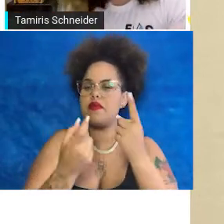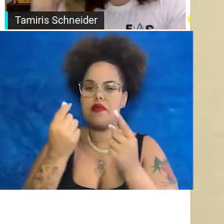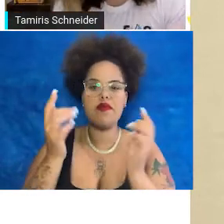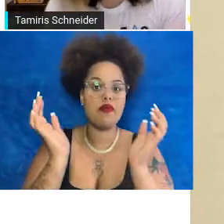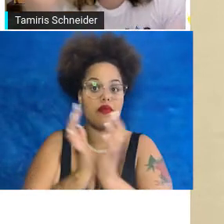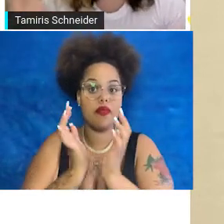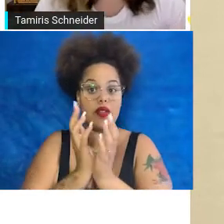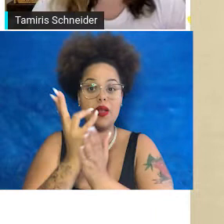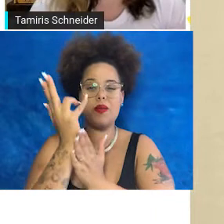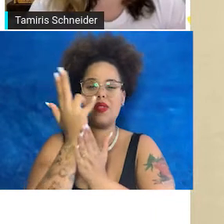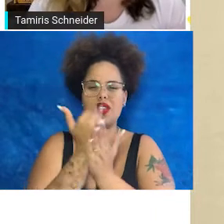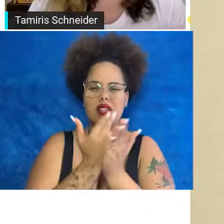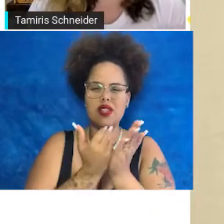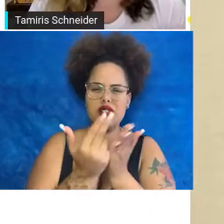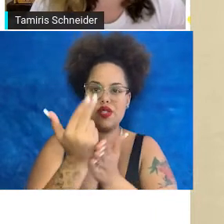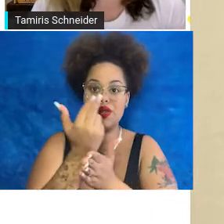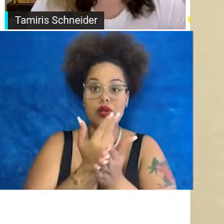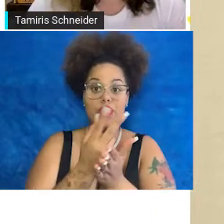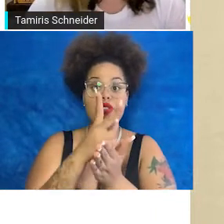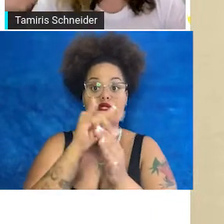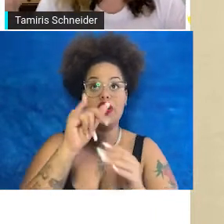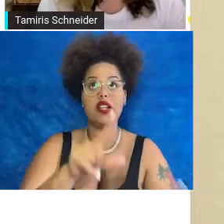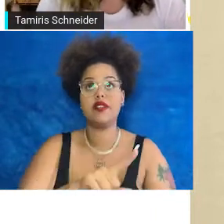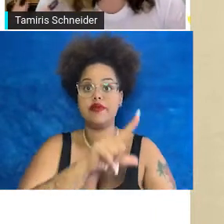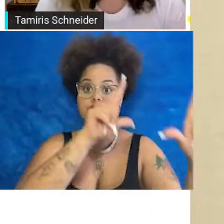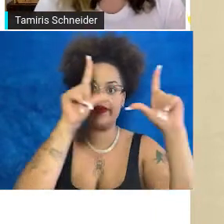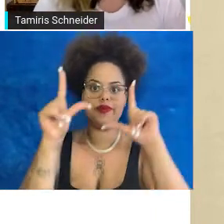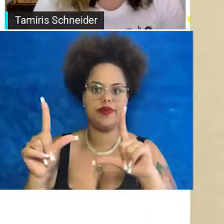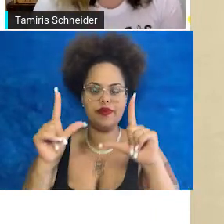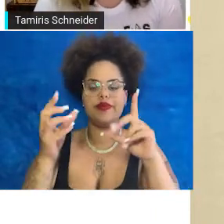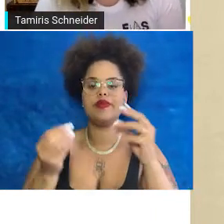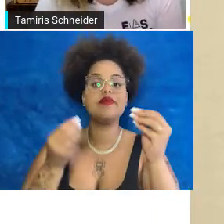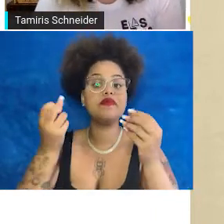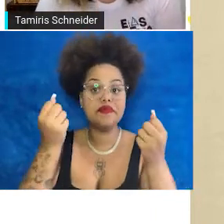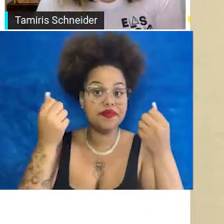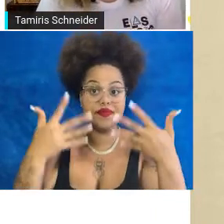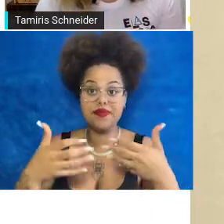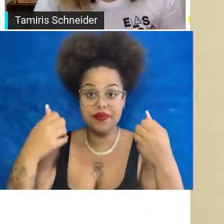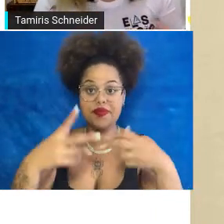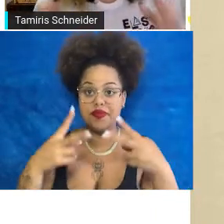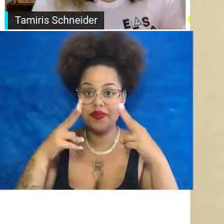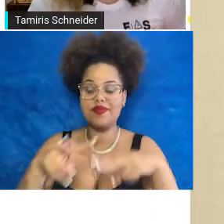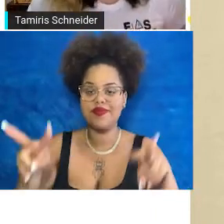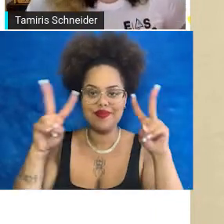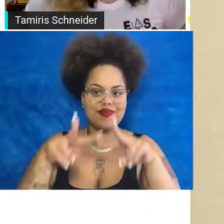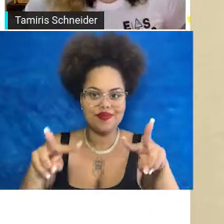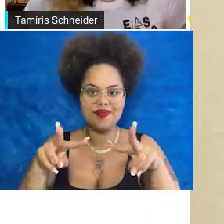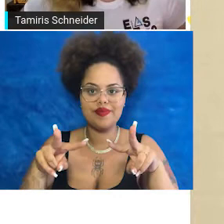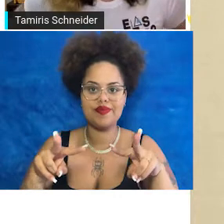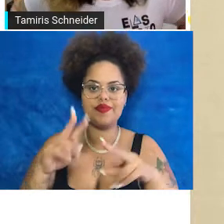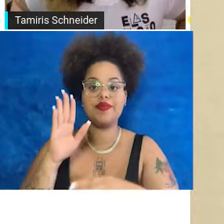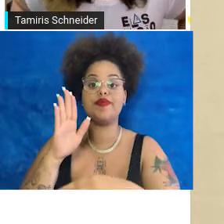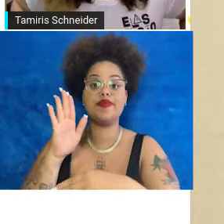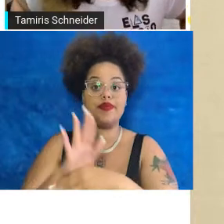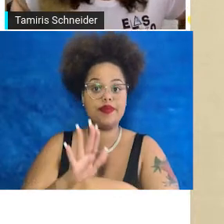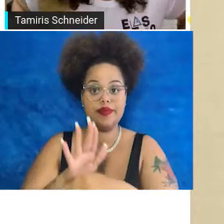equipe desenhou de fato o que ia aparecer na tela, como ia ser contada a história visualmente, e aí eles atribuíram